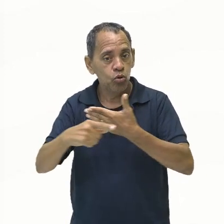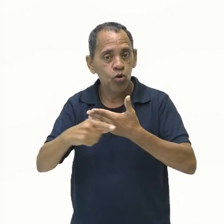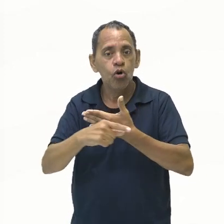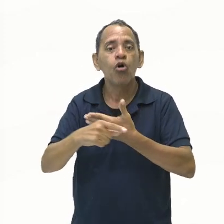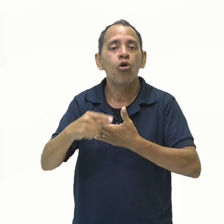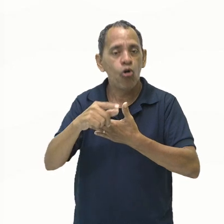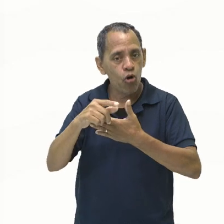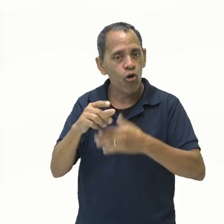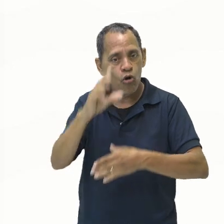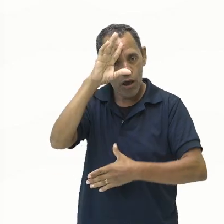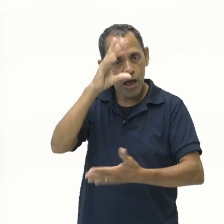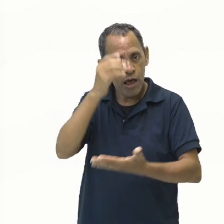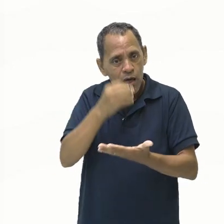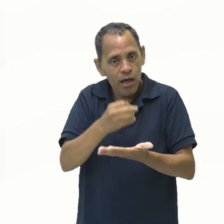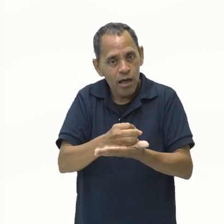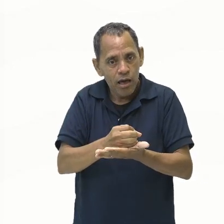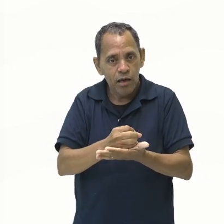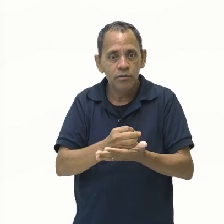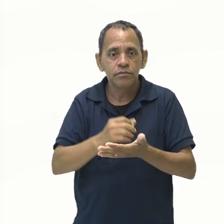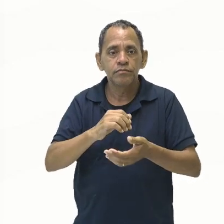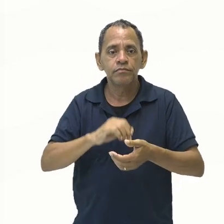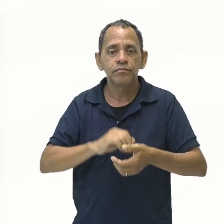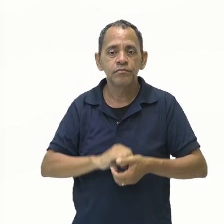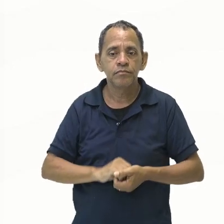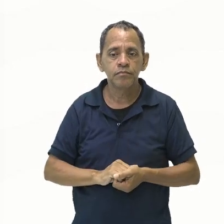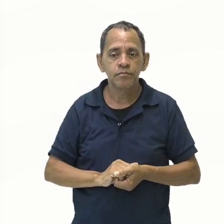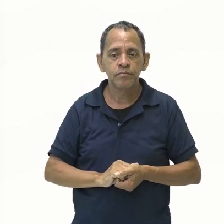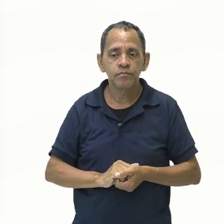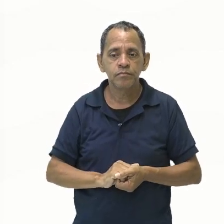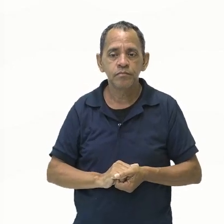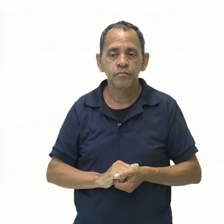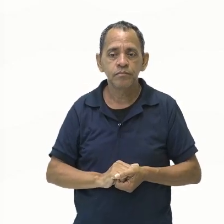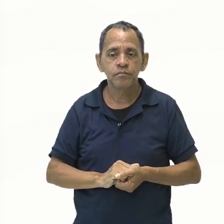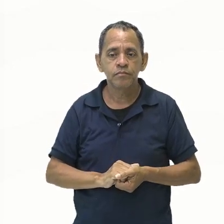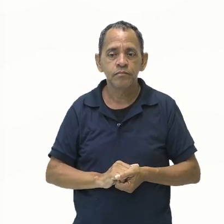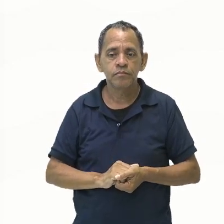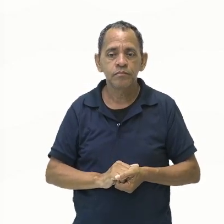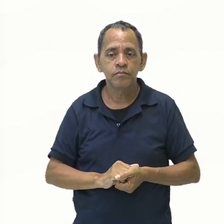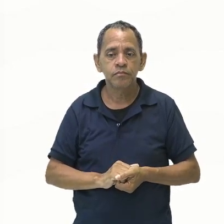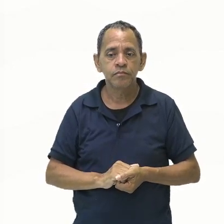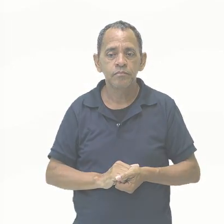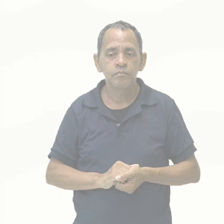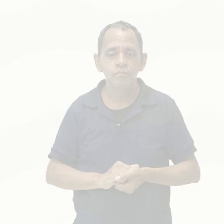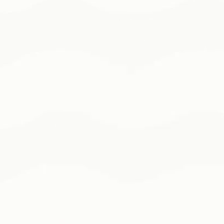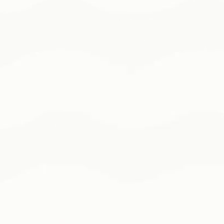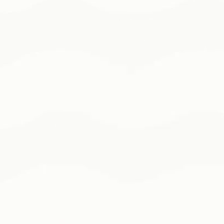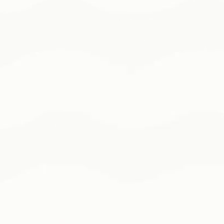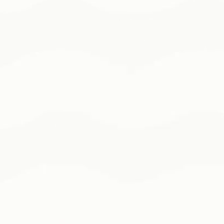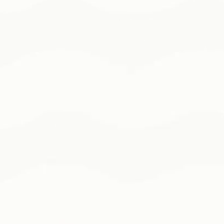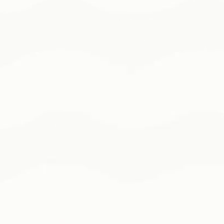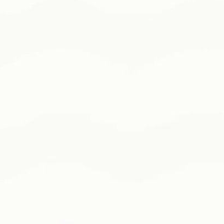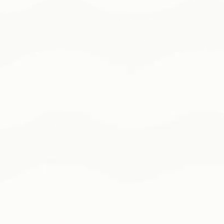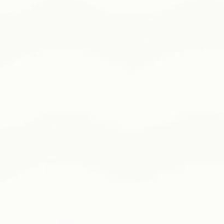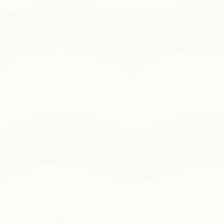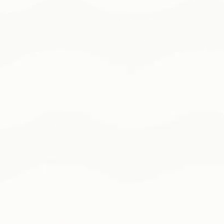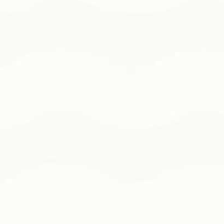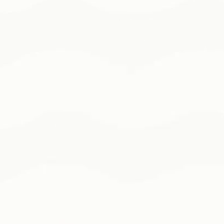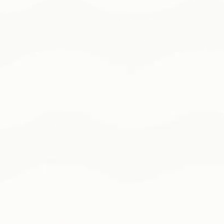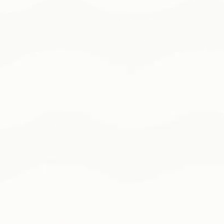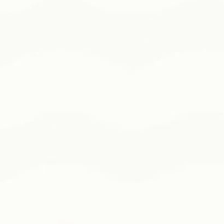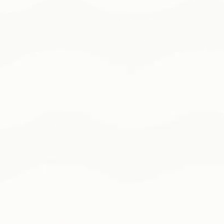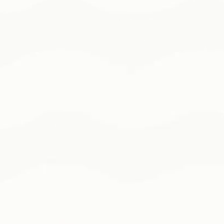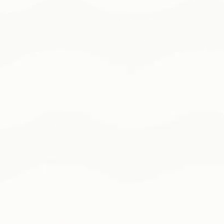tá? Deixa eu só dar um exemplo para vocês aqui. Quando eu defendi a minha tese